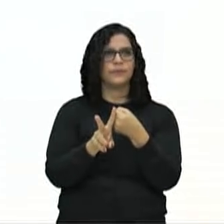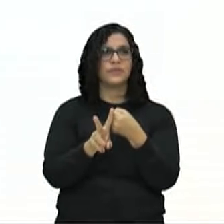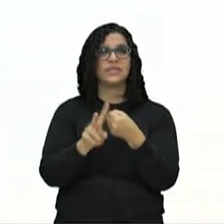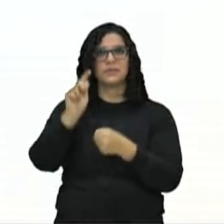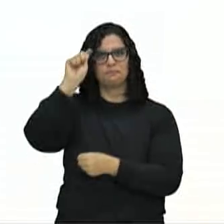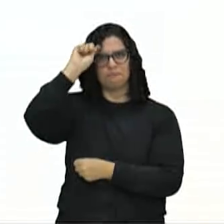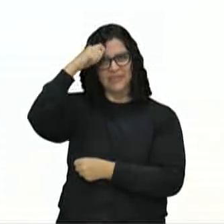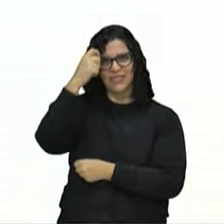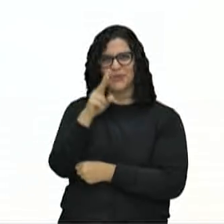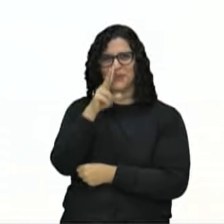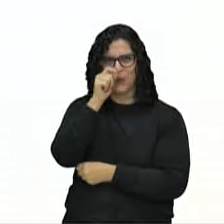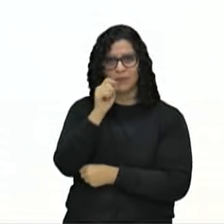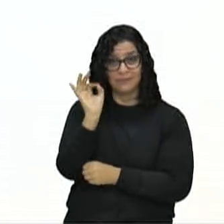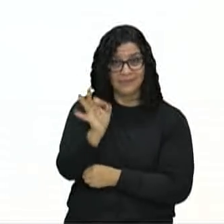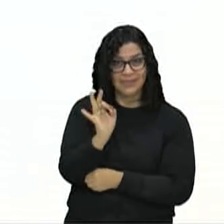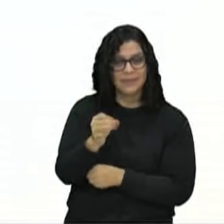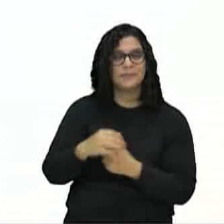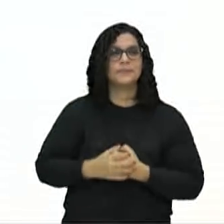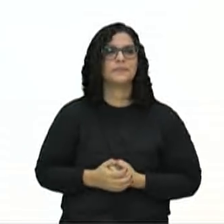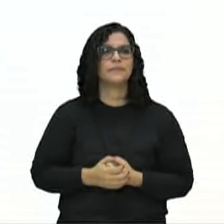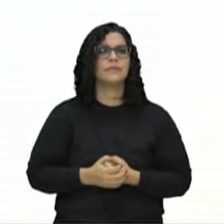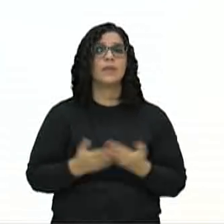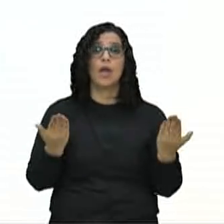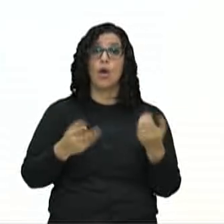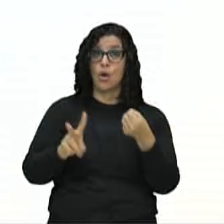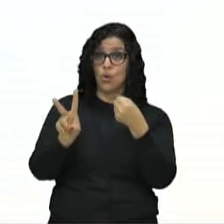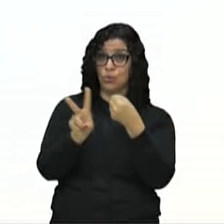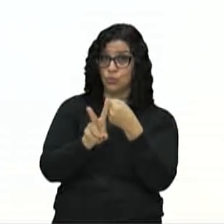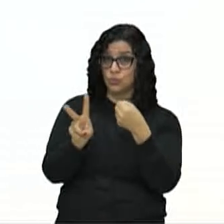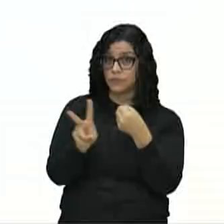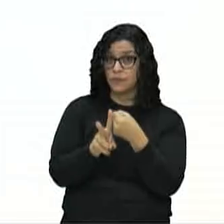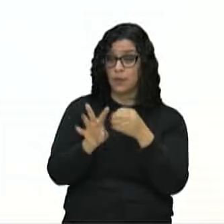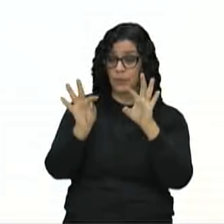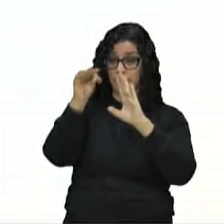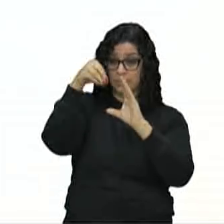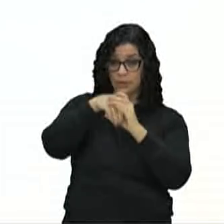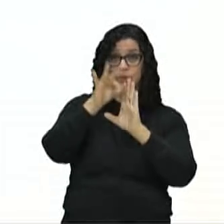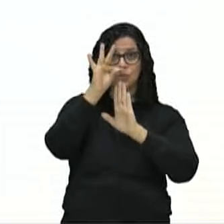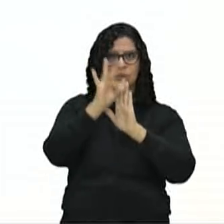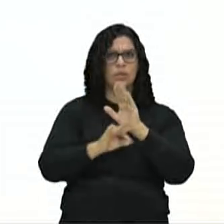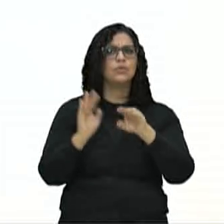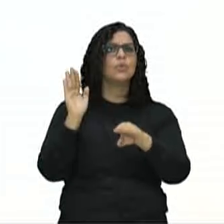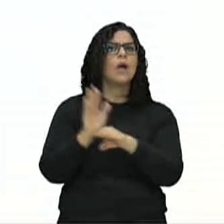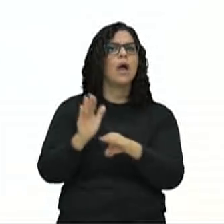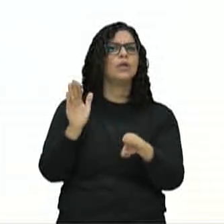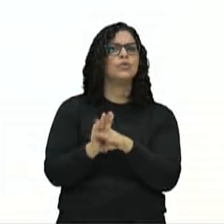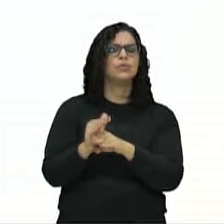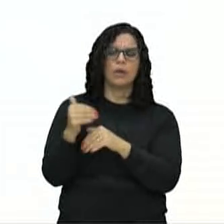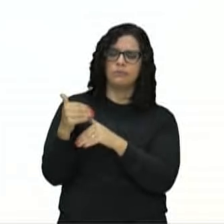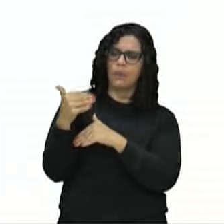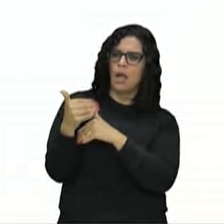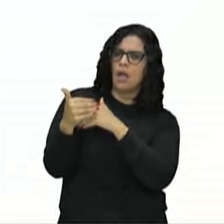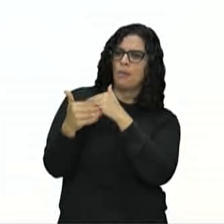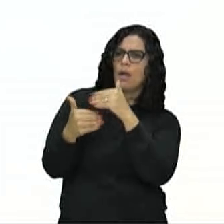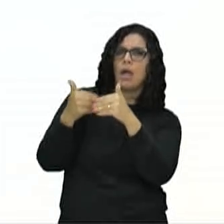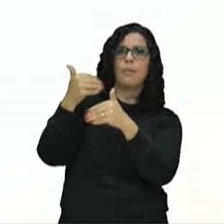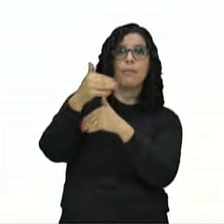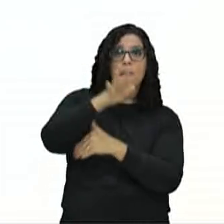em destaque. Ok, galera? O emprego dos verbos no texto ajuda a construir